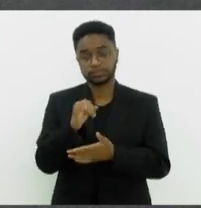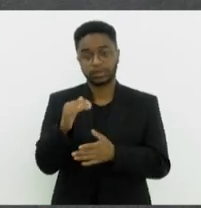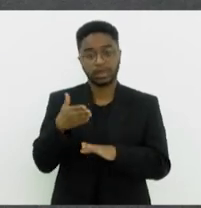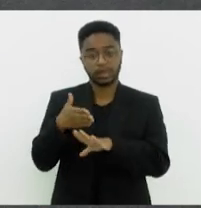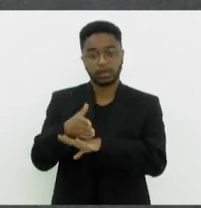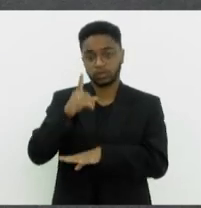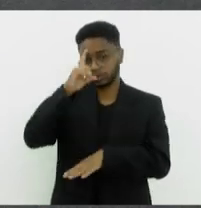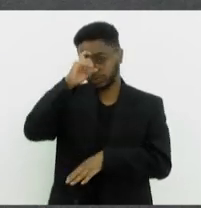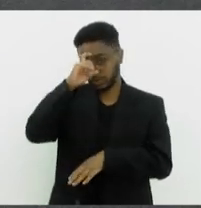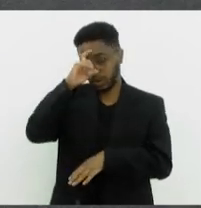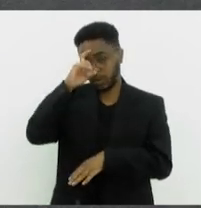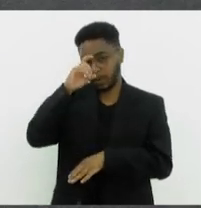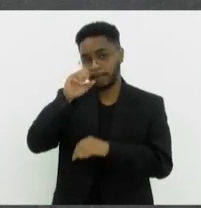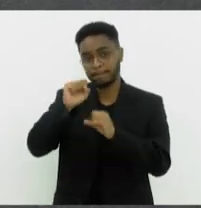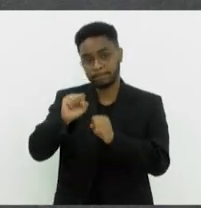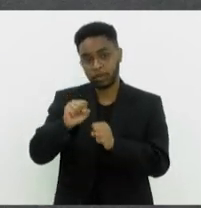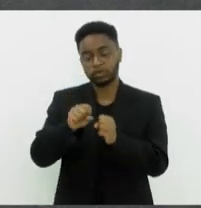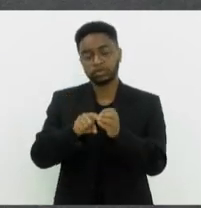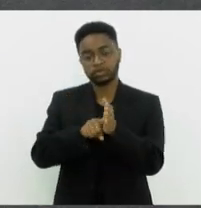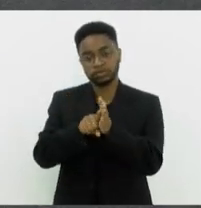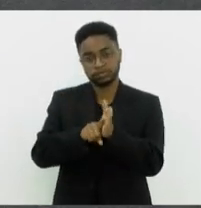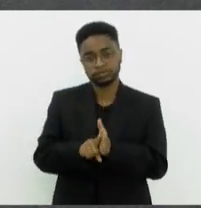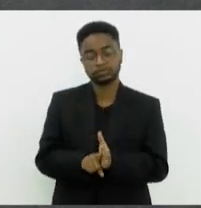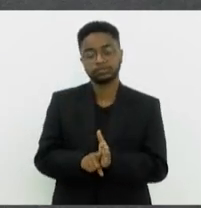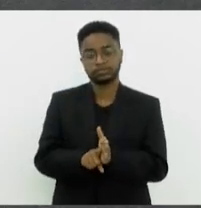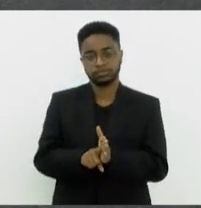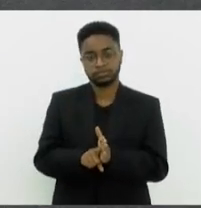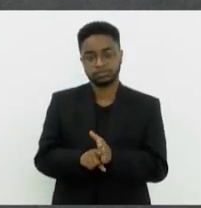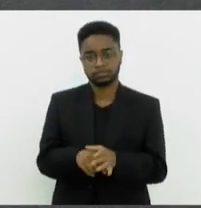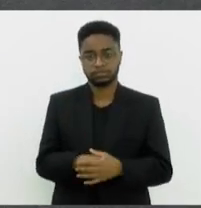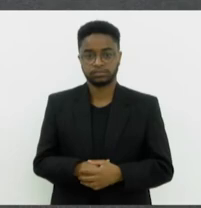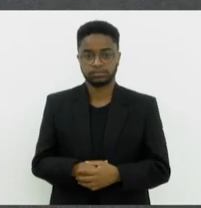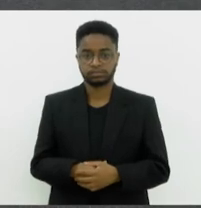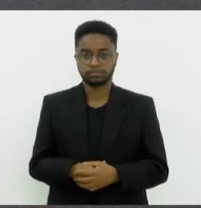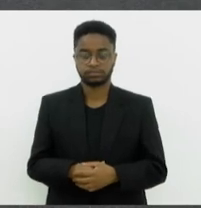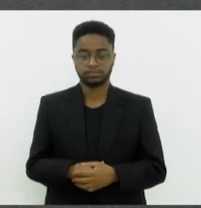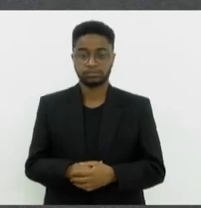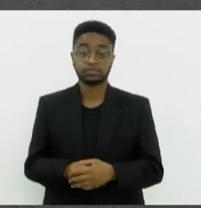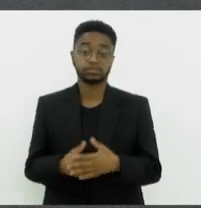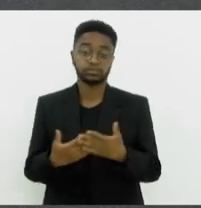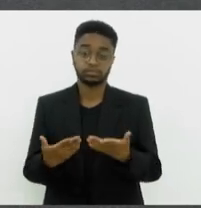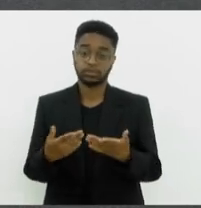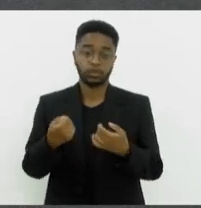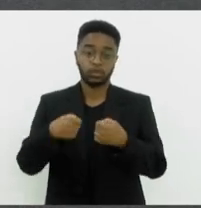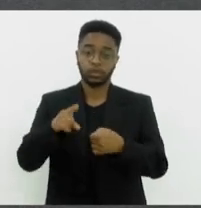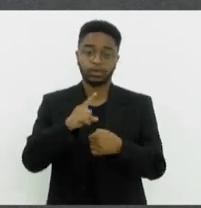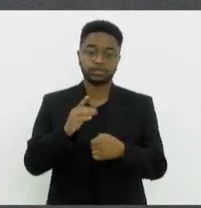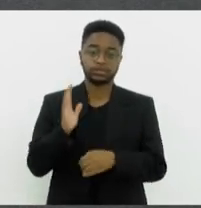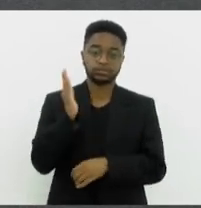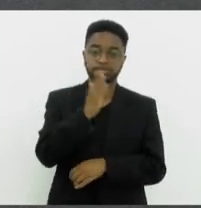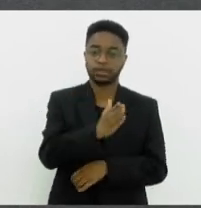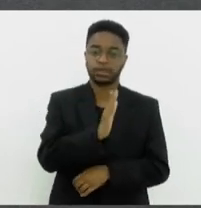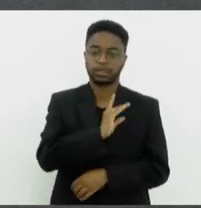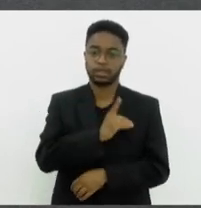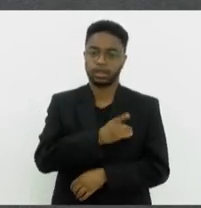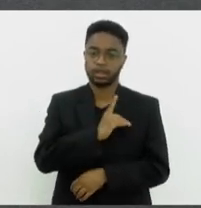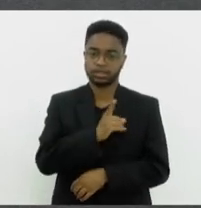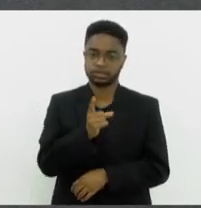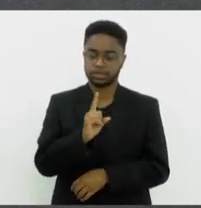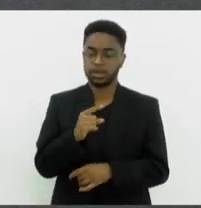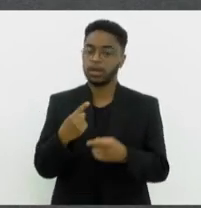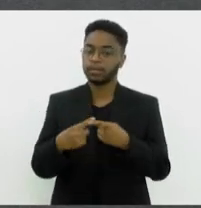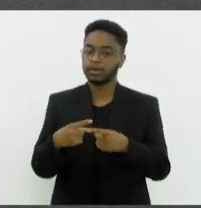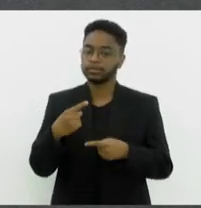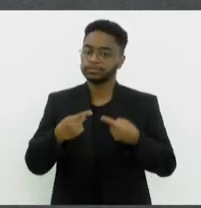ela possa fazer o exame de corpo de delito, que ela não dependa de ir à delegacia para isso. Esse é um